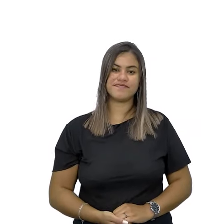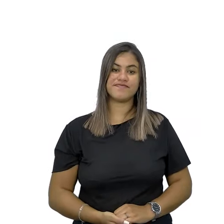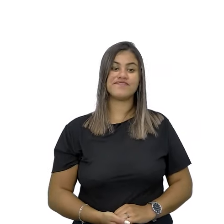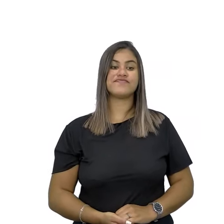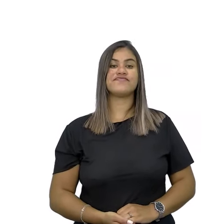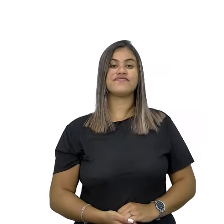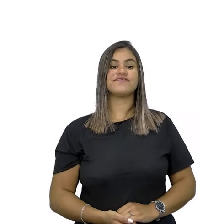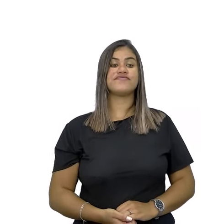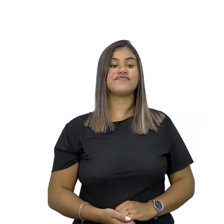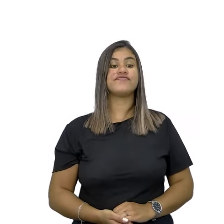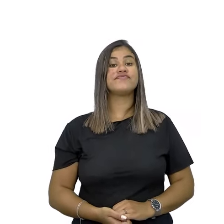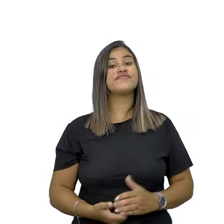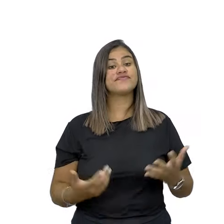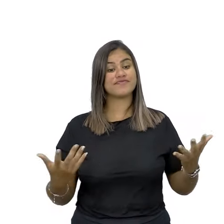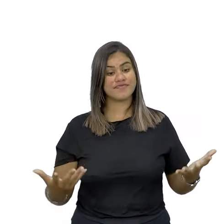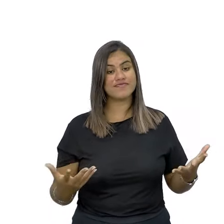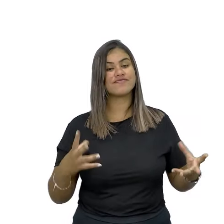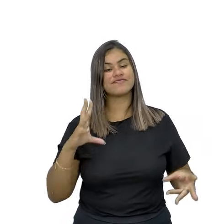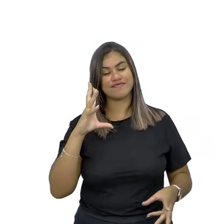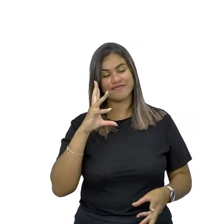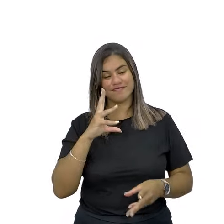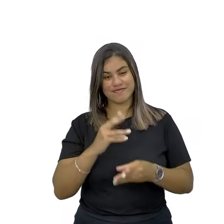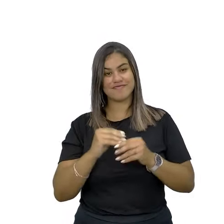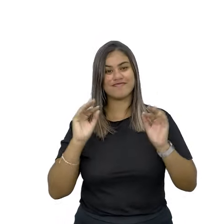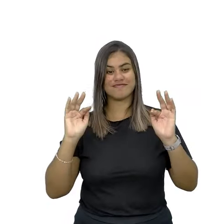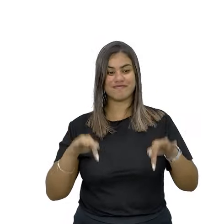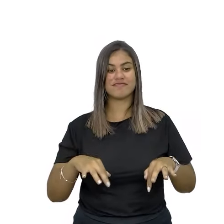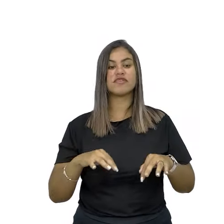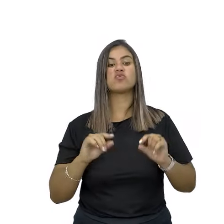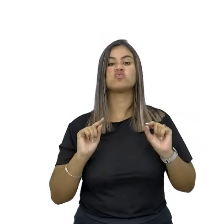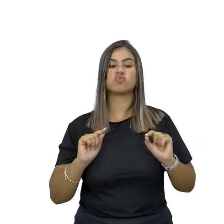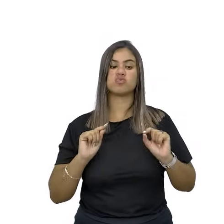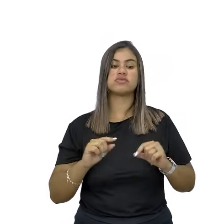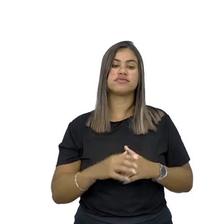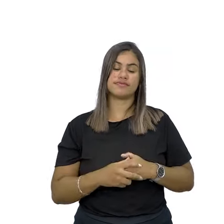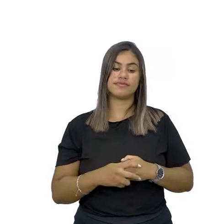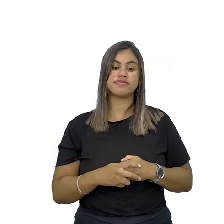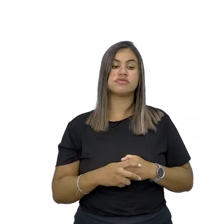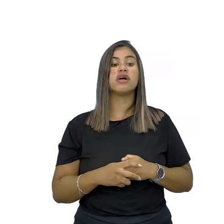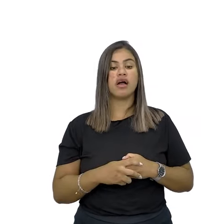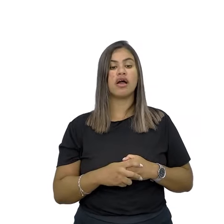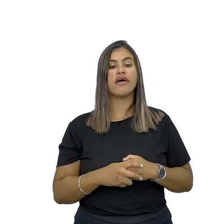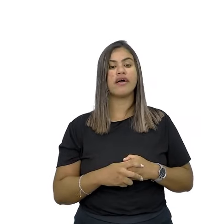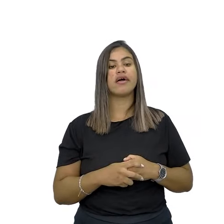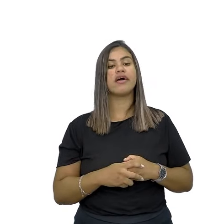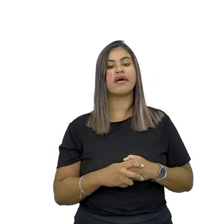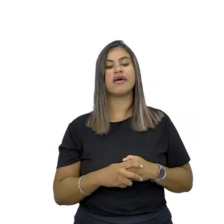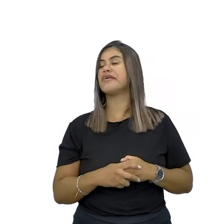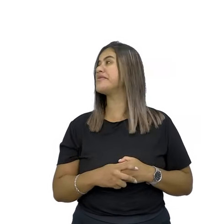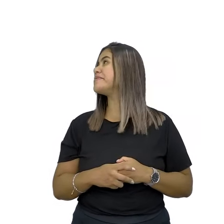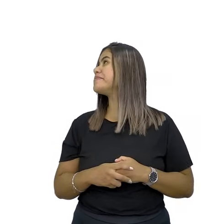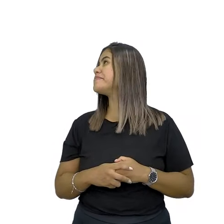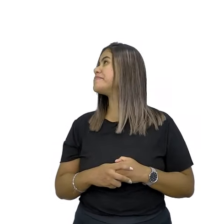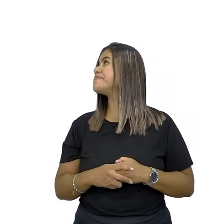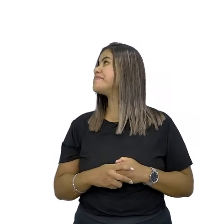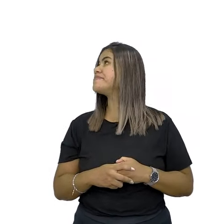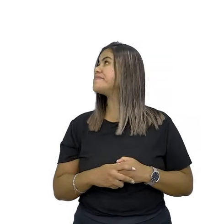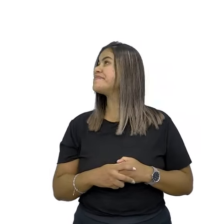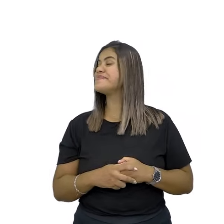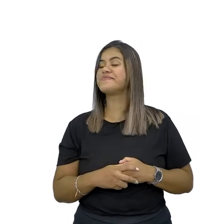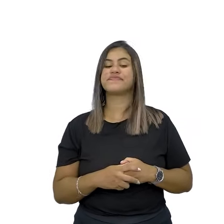E vamos para os nossos momentos finais da nossa formação. E a gente vai fazer o nosso próprio finalizando aqui, que